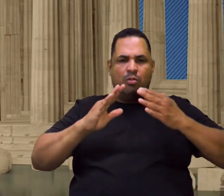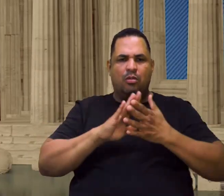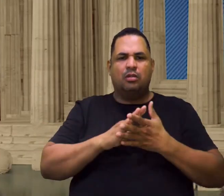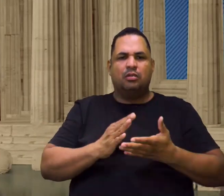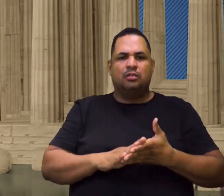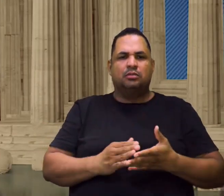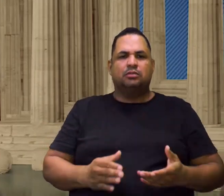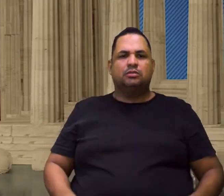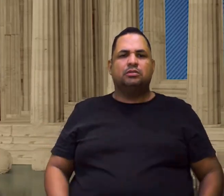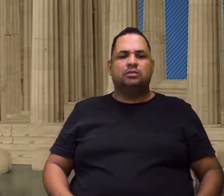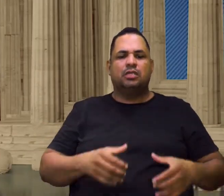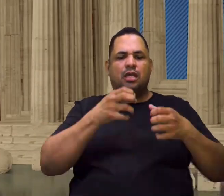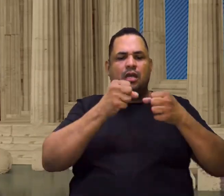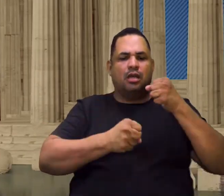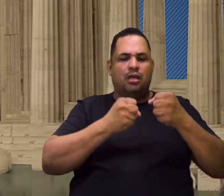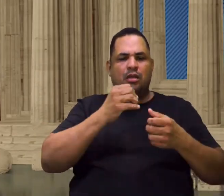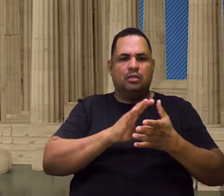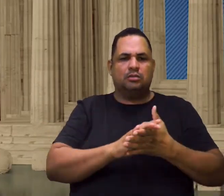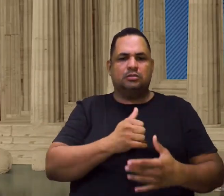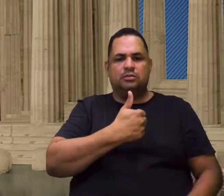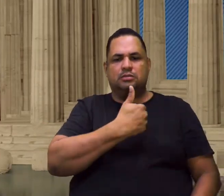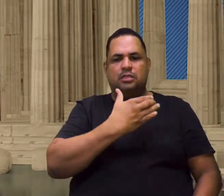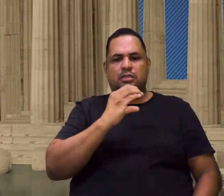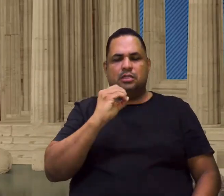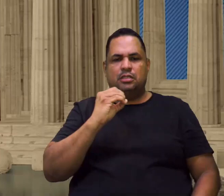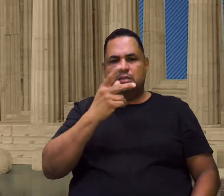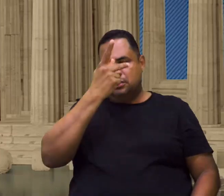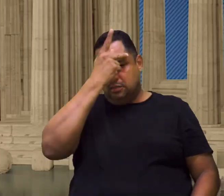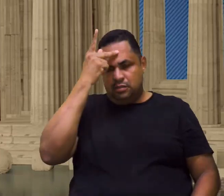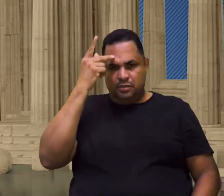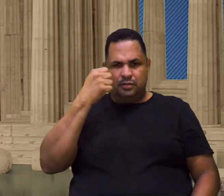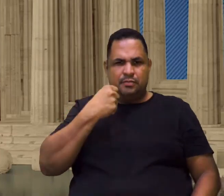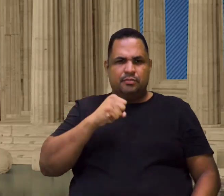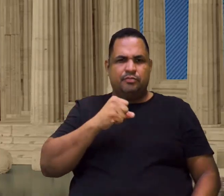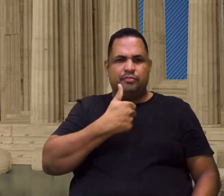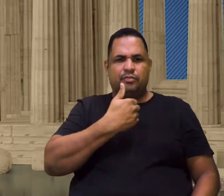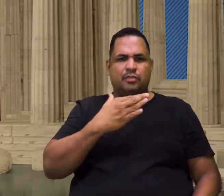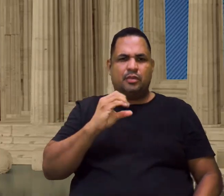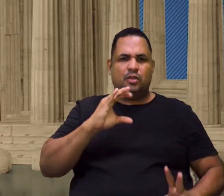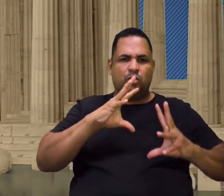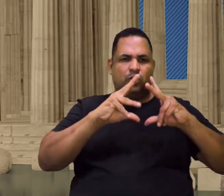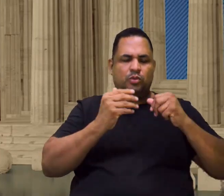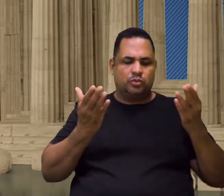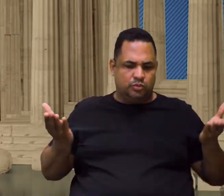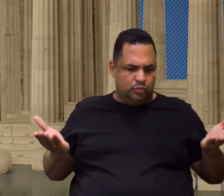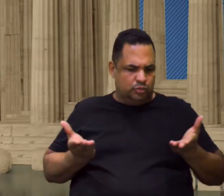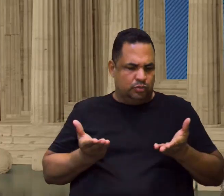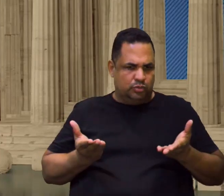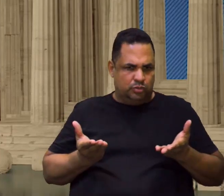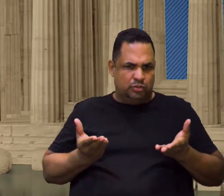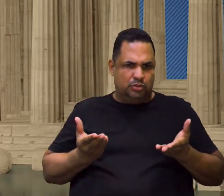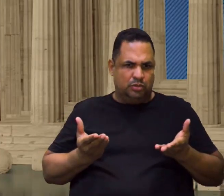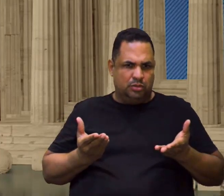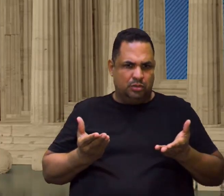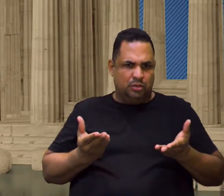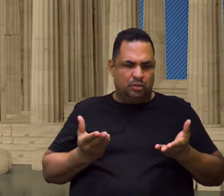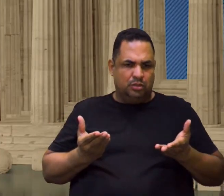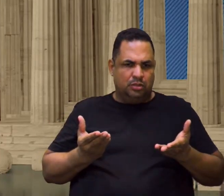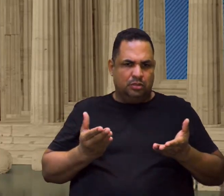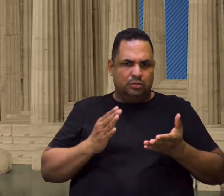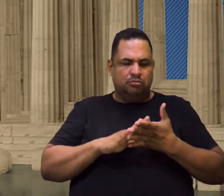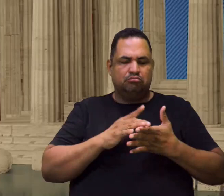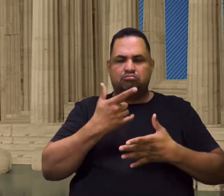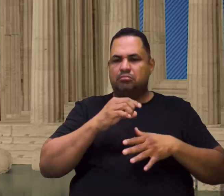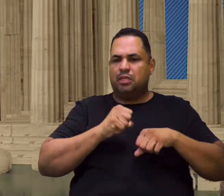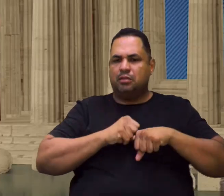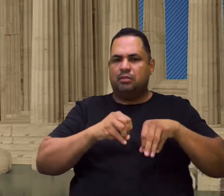1 litro de leite na geladeira e tem 10 pessoas. Se você pegar o leite e tomar ele todinho hoje, uma